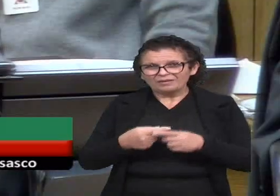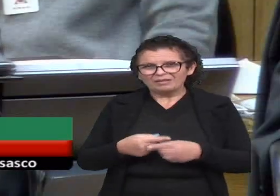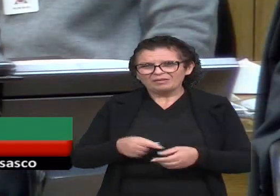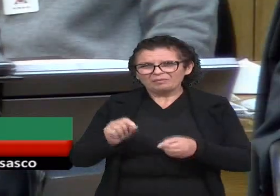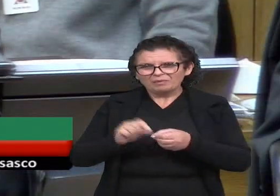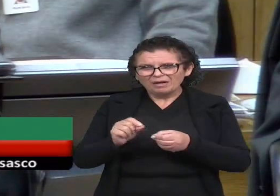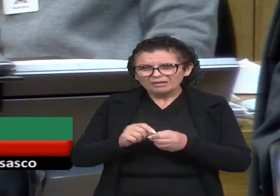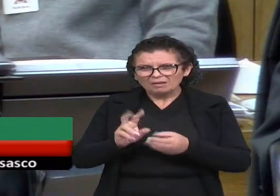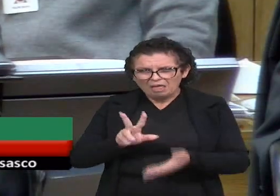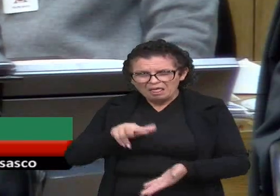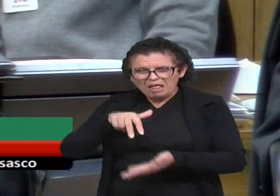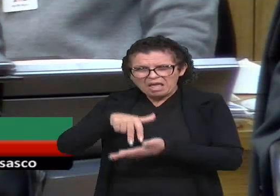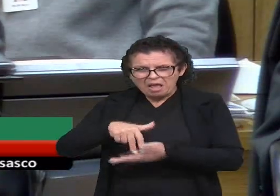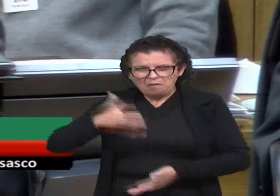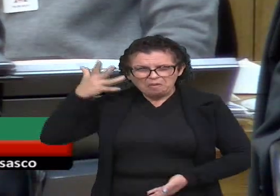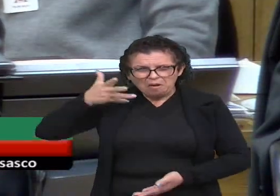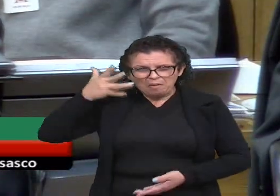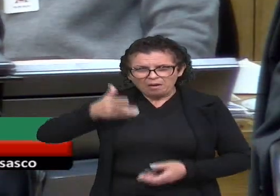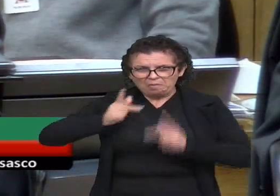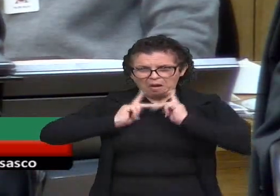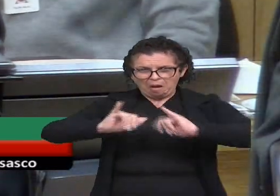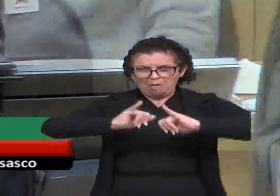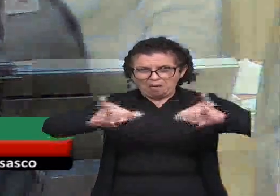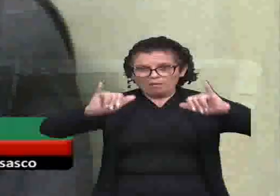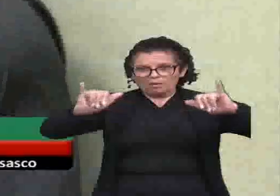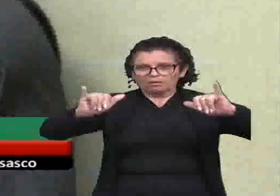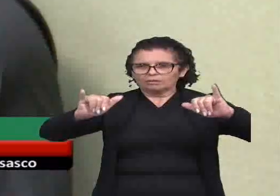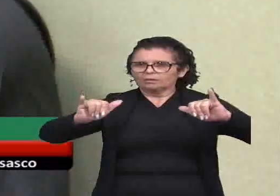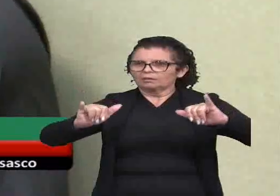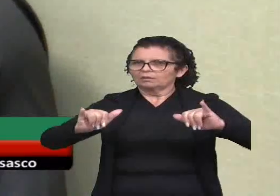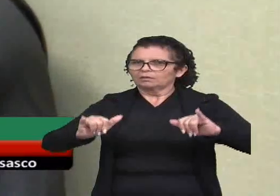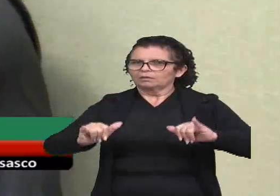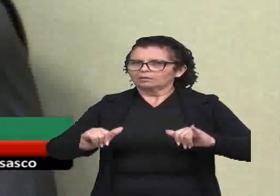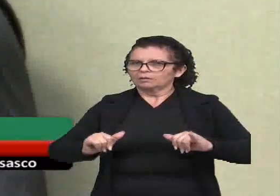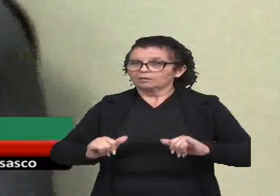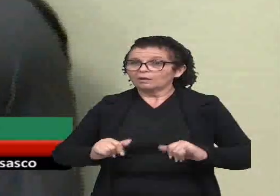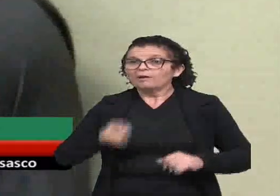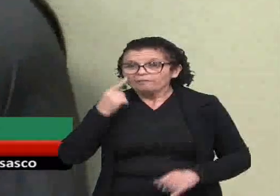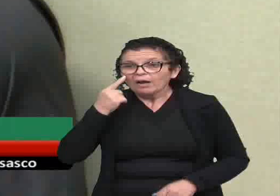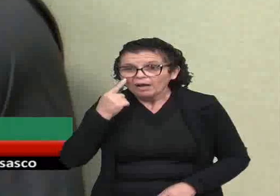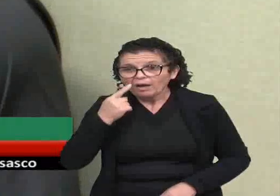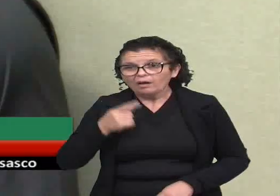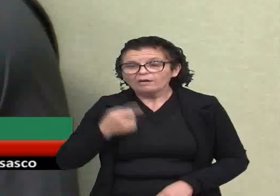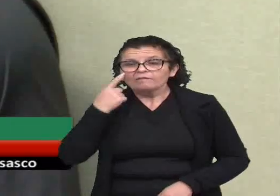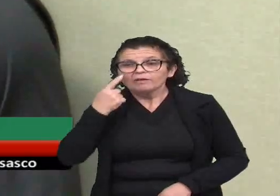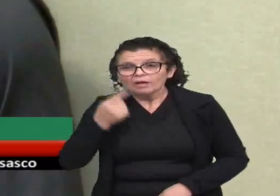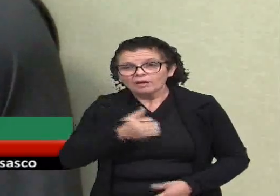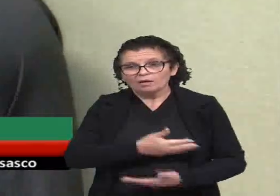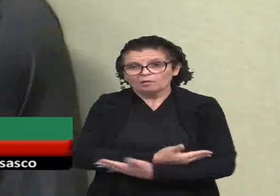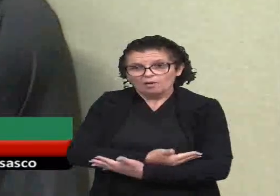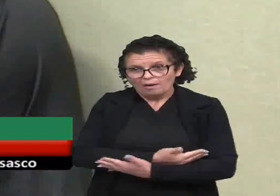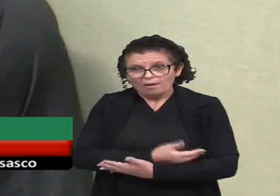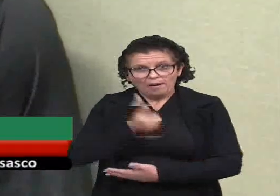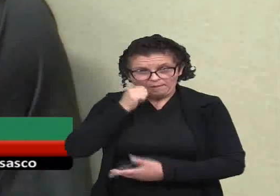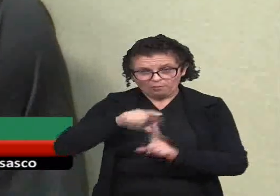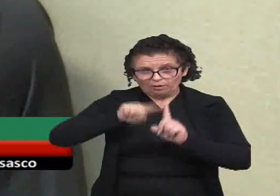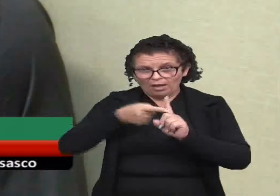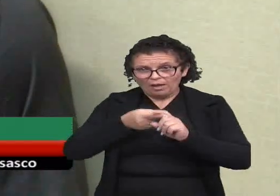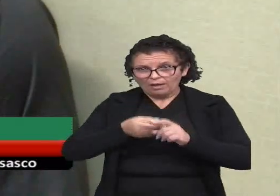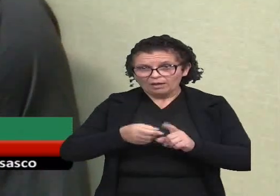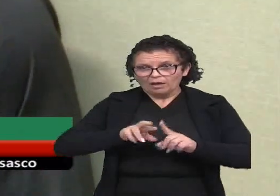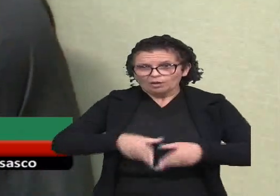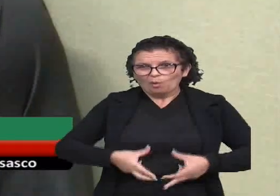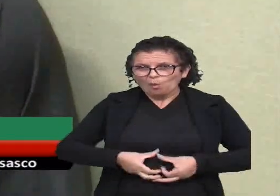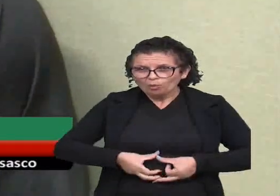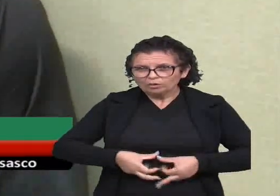estou fazendo palanque político, vai lá falar para a mãe que perdeu o útero, Emerson, ou para a mãe concluir, que perdeu o filho, concluir. Que é palanque político